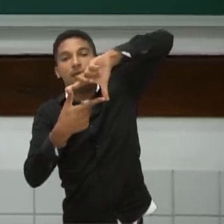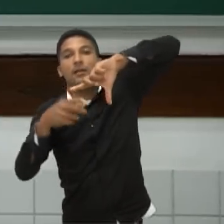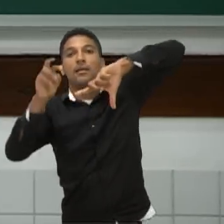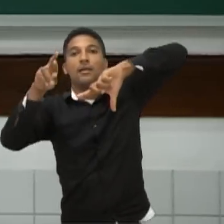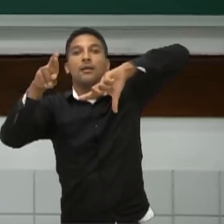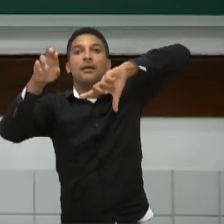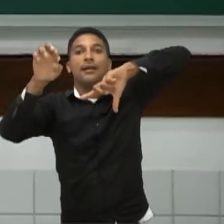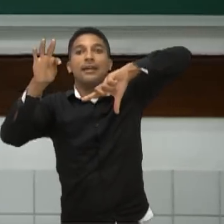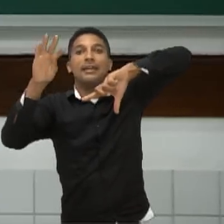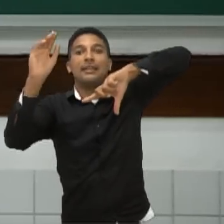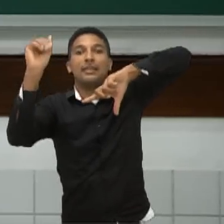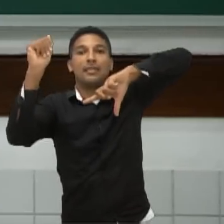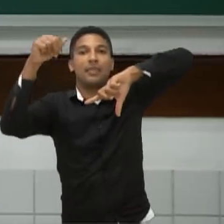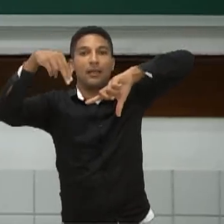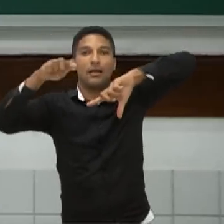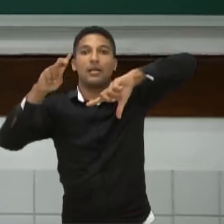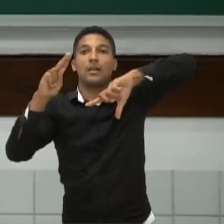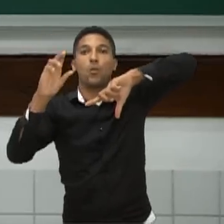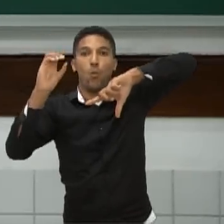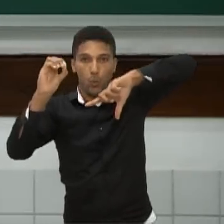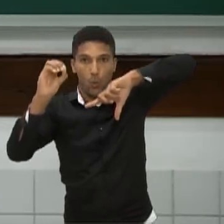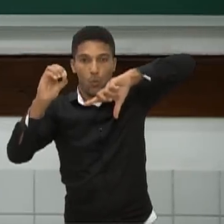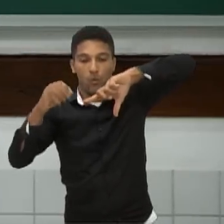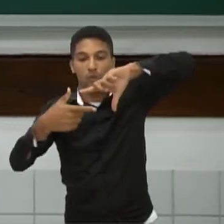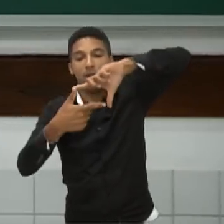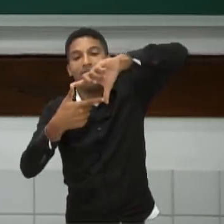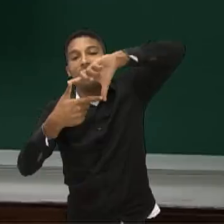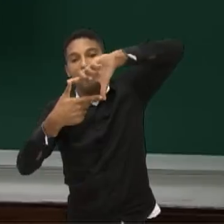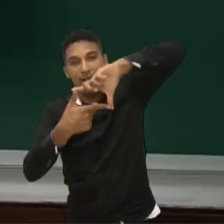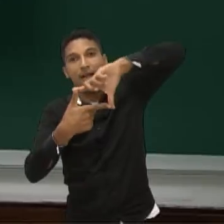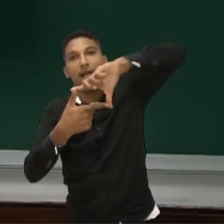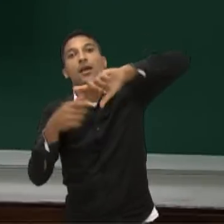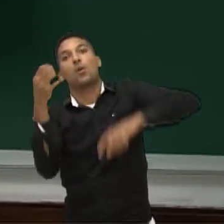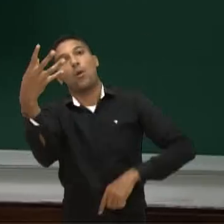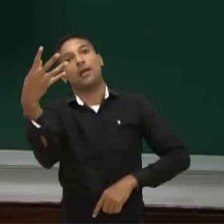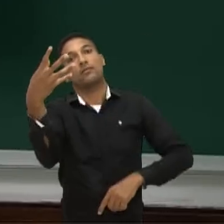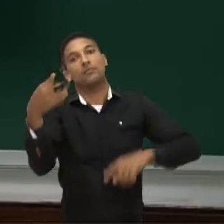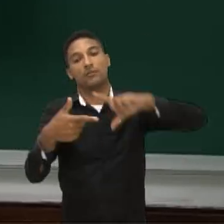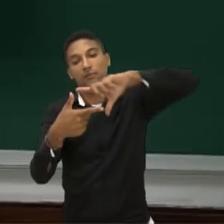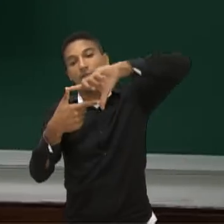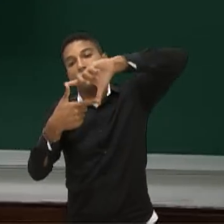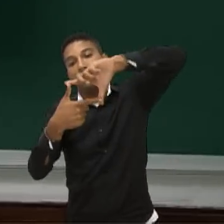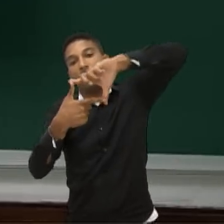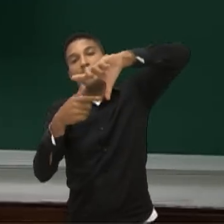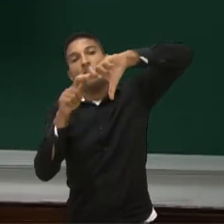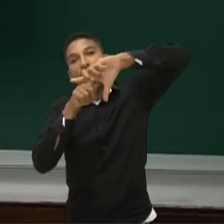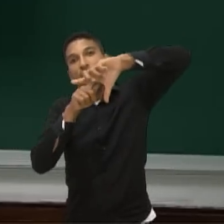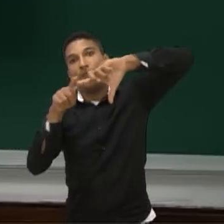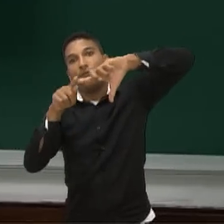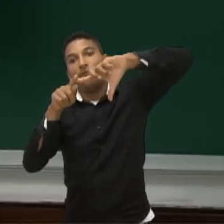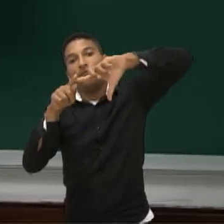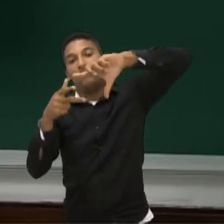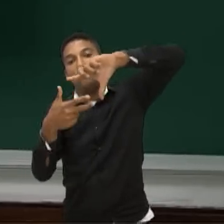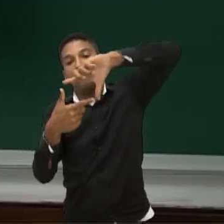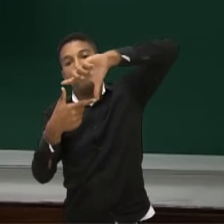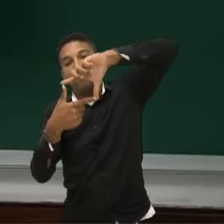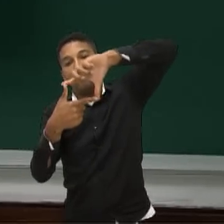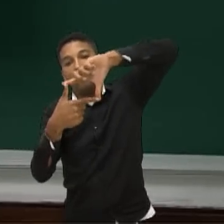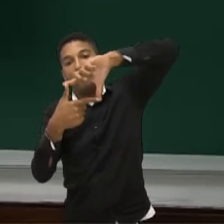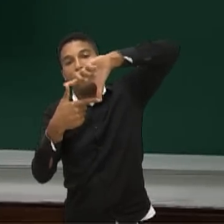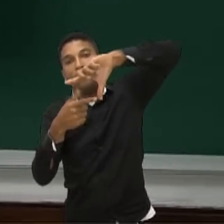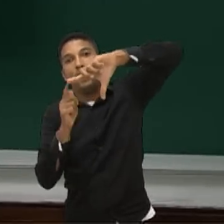Nós estamos conhecendo um pouquinho mais dele, tá bom? Então, olha só, Os polígonos podem